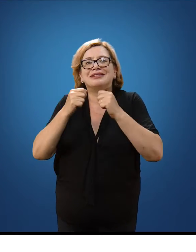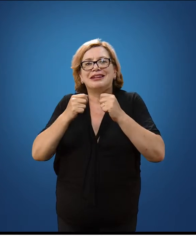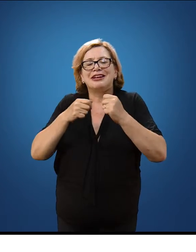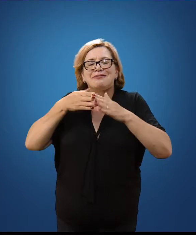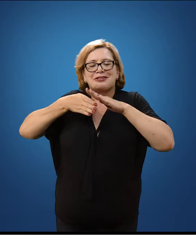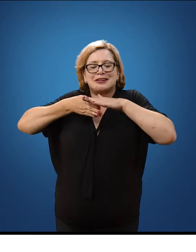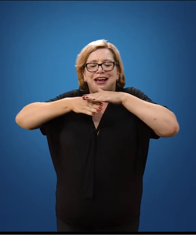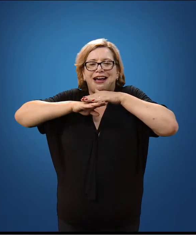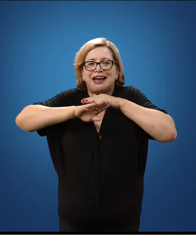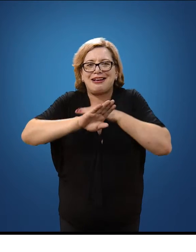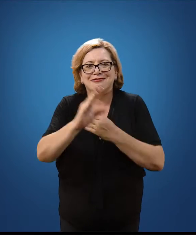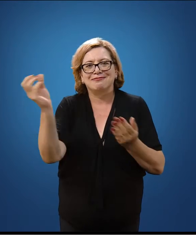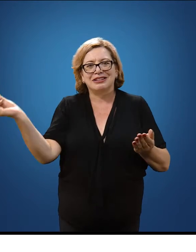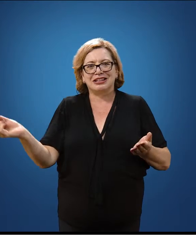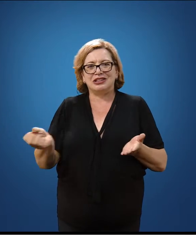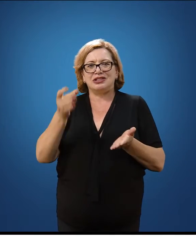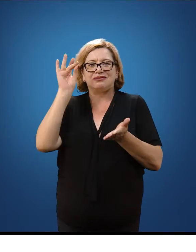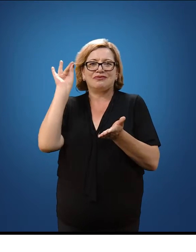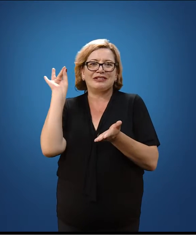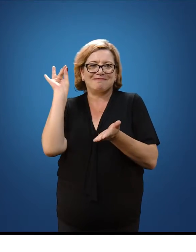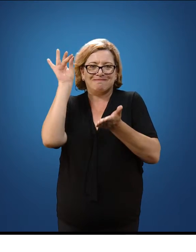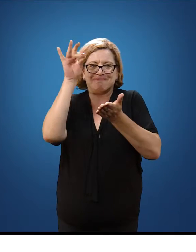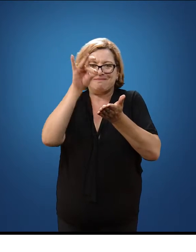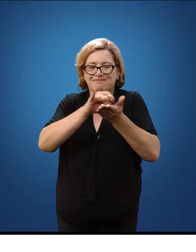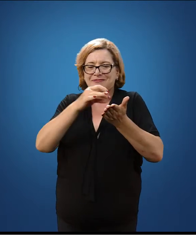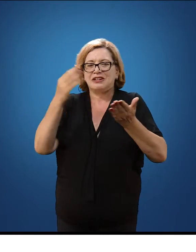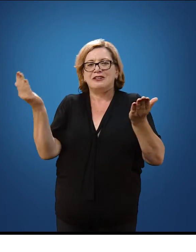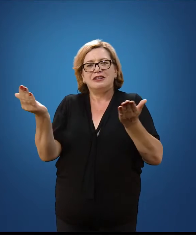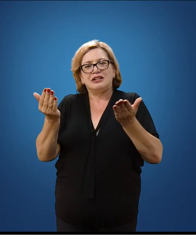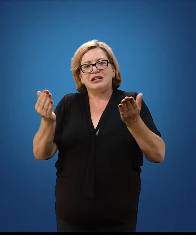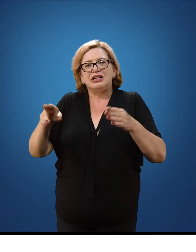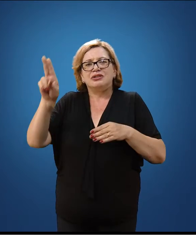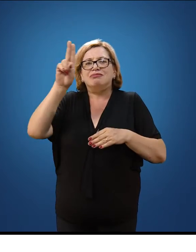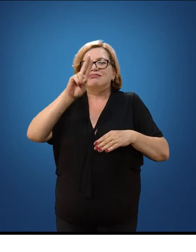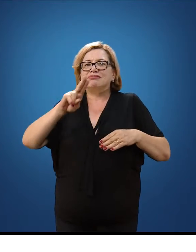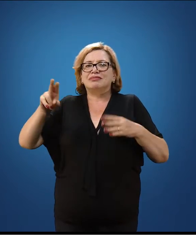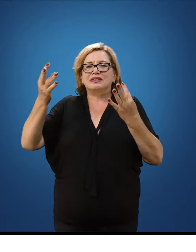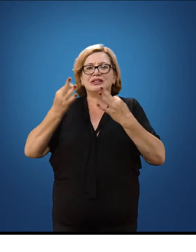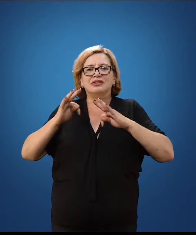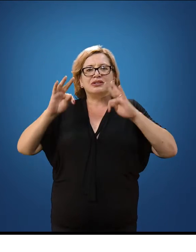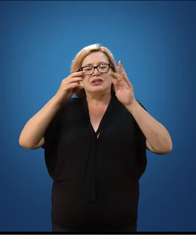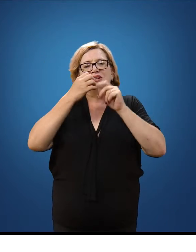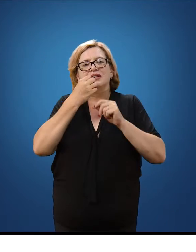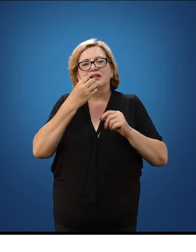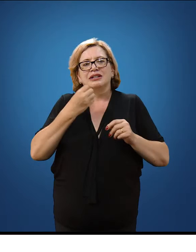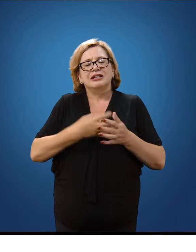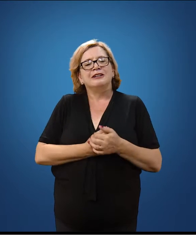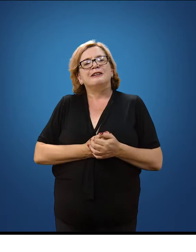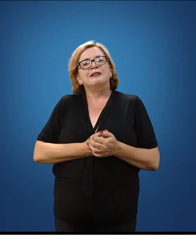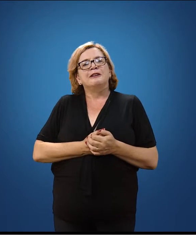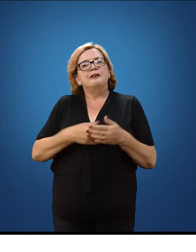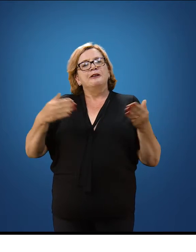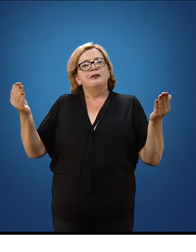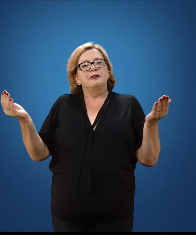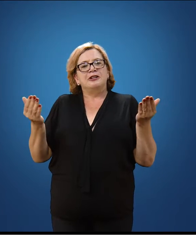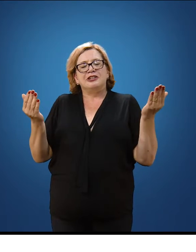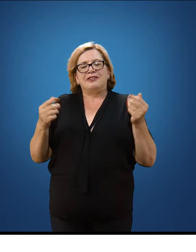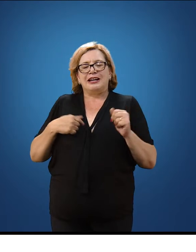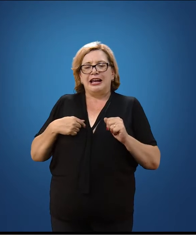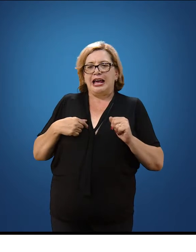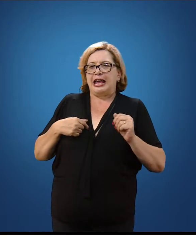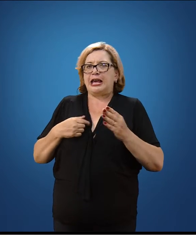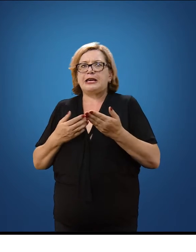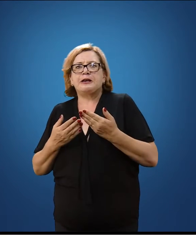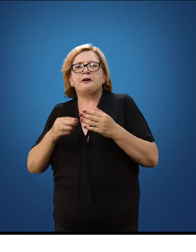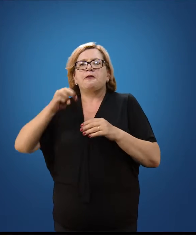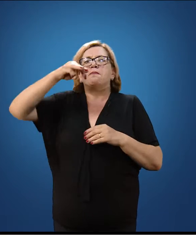essa nova realidade e utilizar essas tecnologias da melhor forma possível. Hoje se fala tanto em